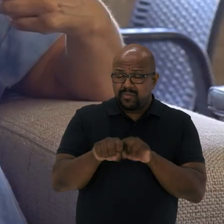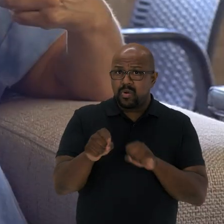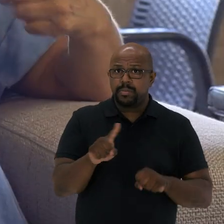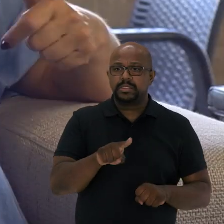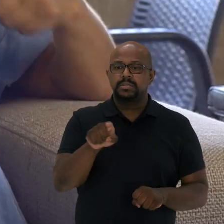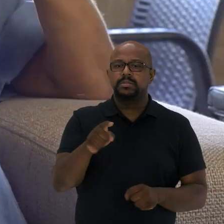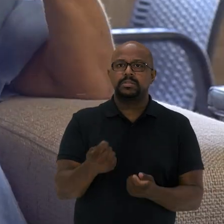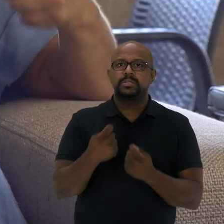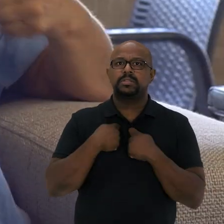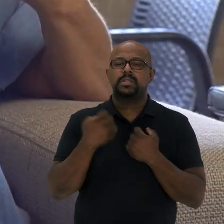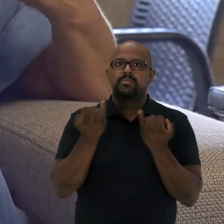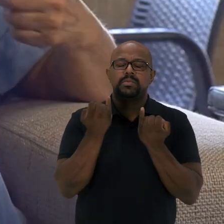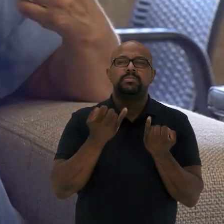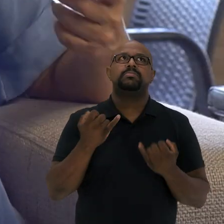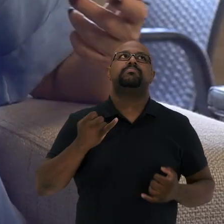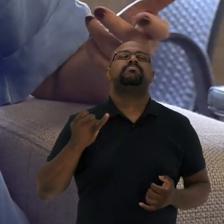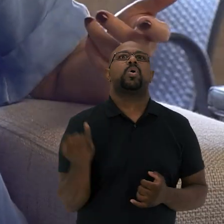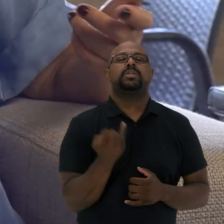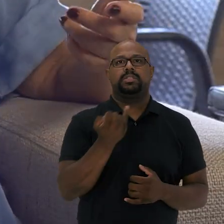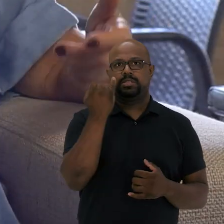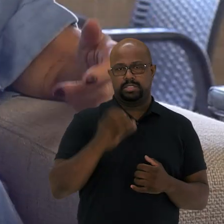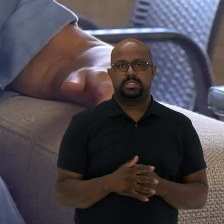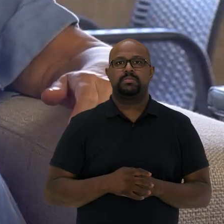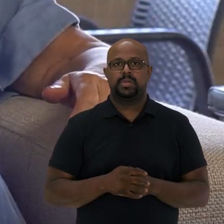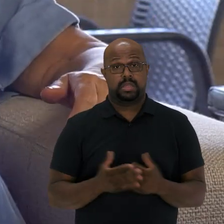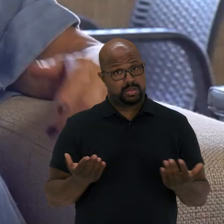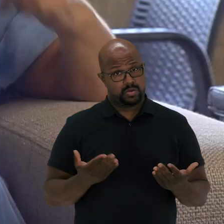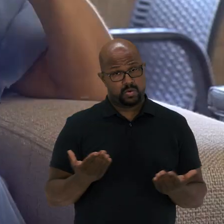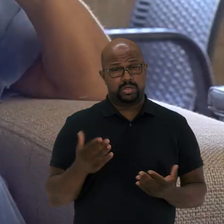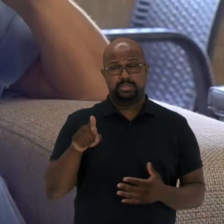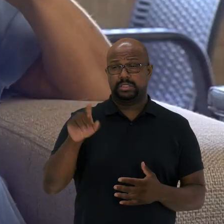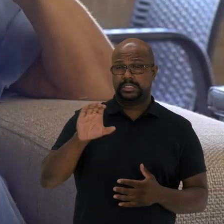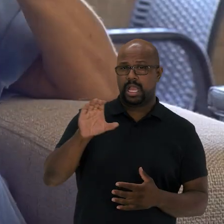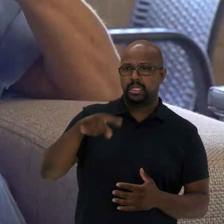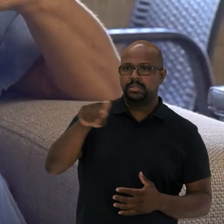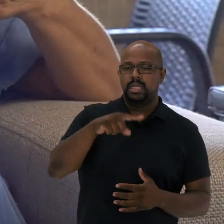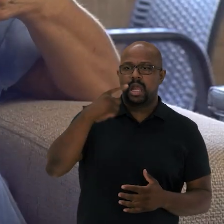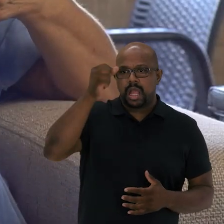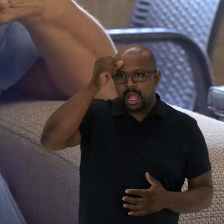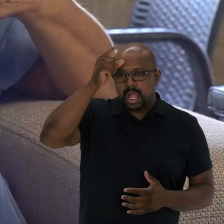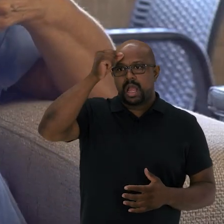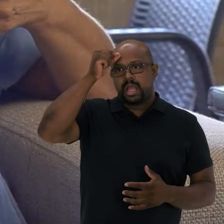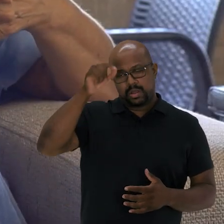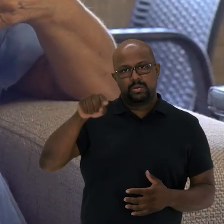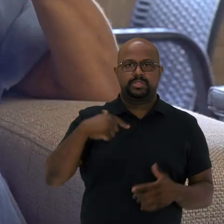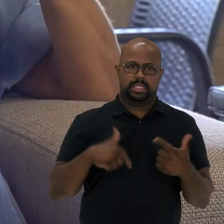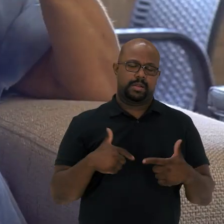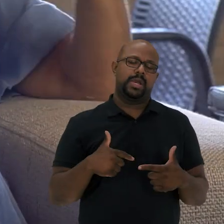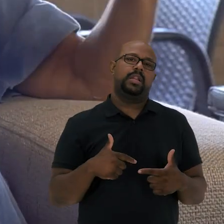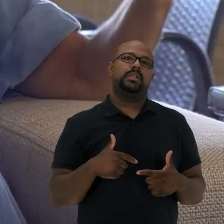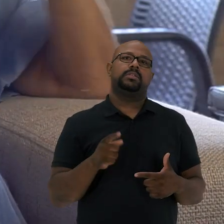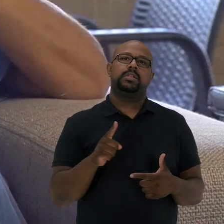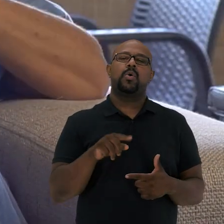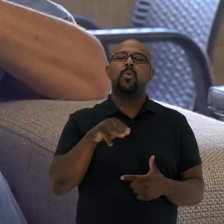não têm formação nos dão informações importantíssimas, tá? Hoje os cientistas estão se dando conta disso. Quando tu